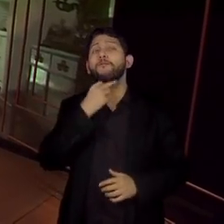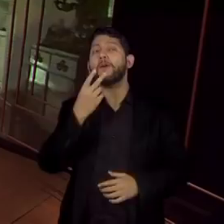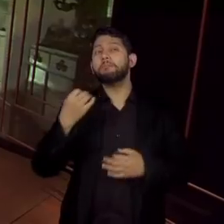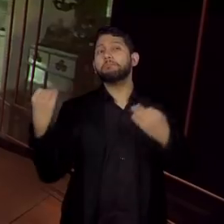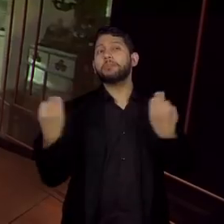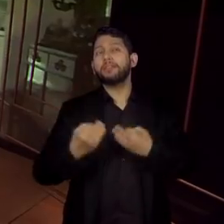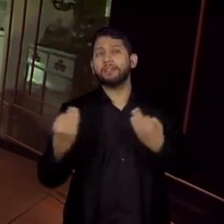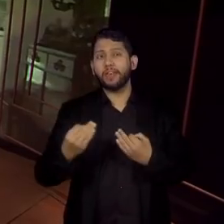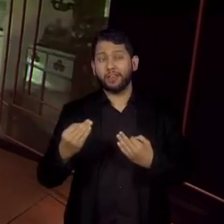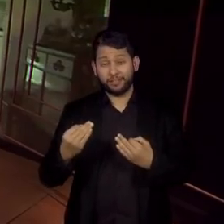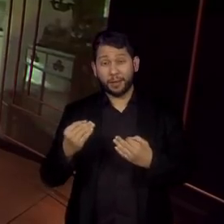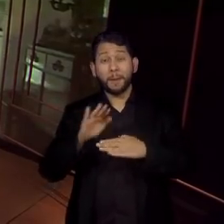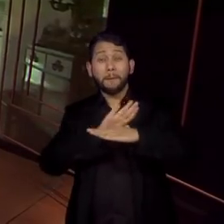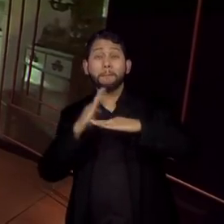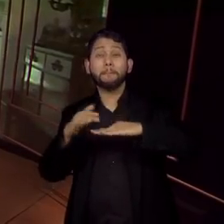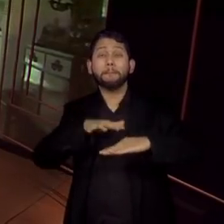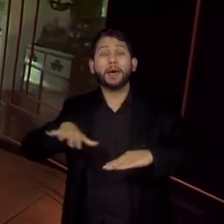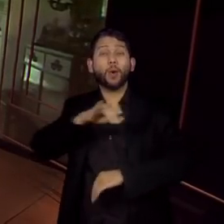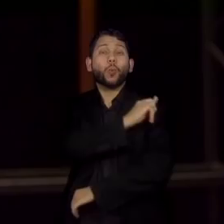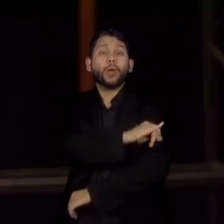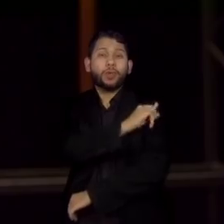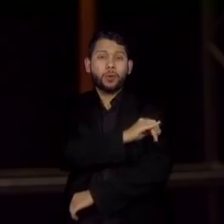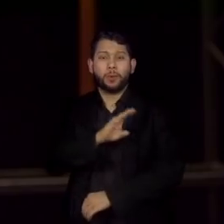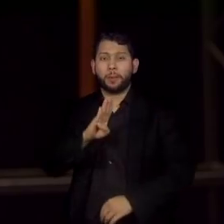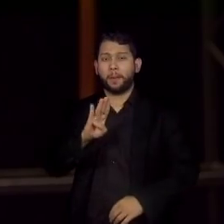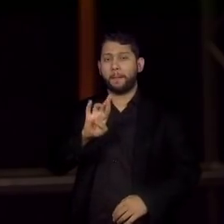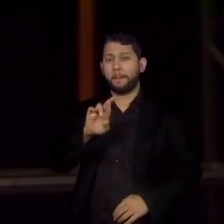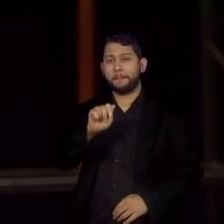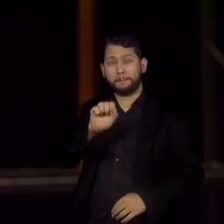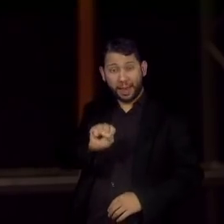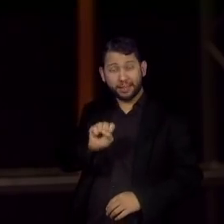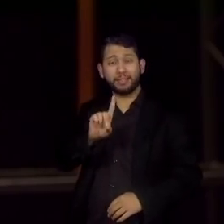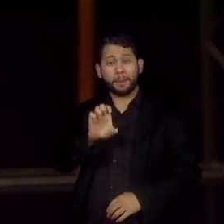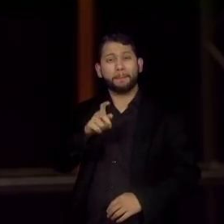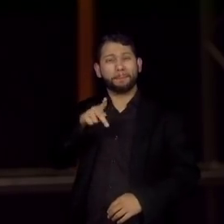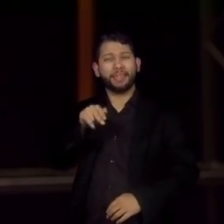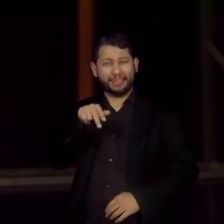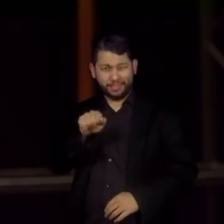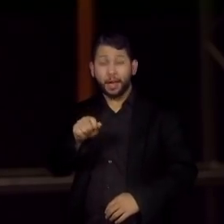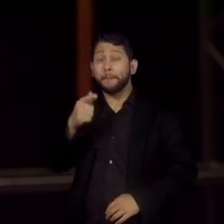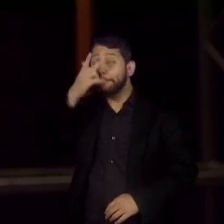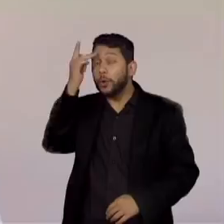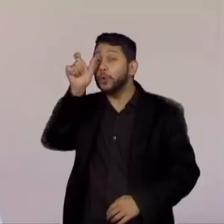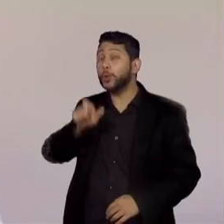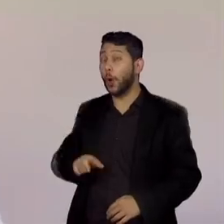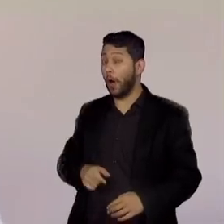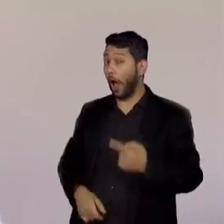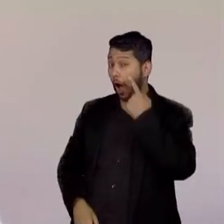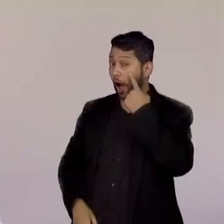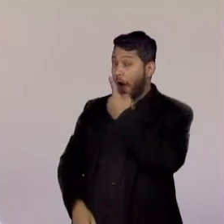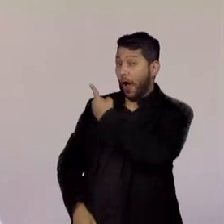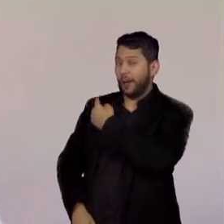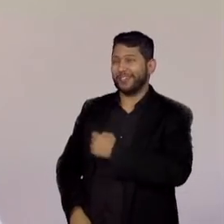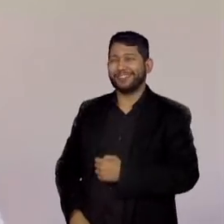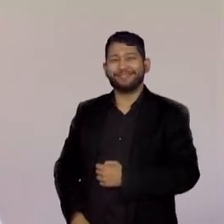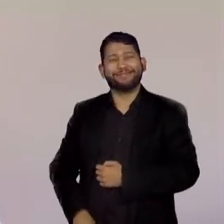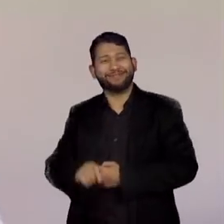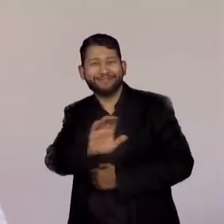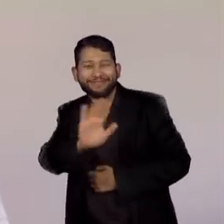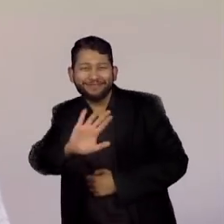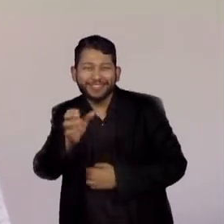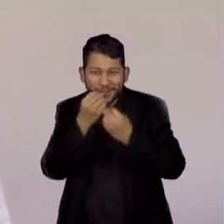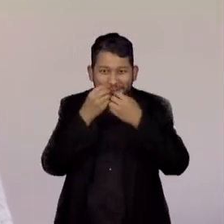Janeiro. E a gente tem um depoimento de alguém que te acompanhava nessas apresentações. Dá uma olhada. Oi, Vanderlei, tudo